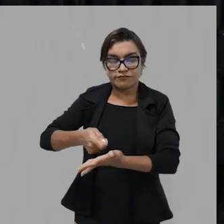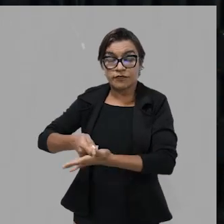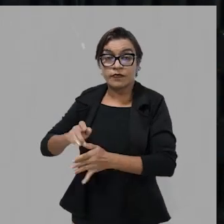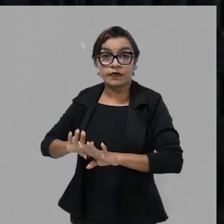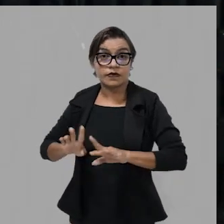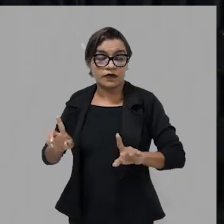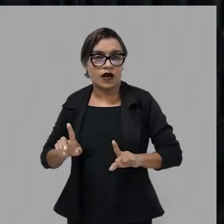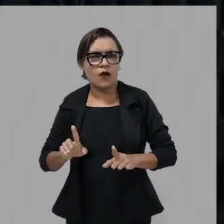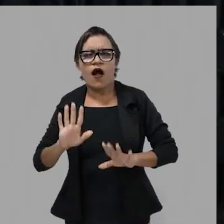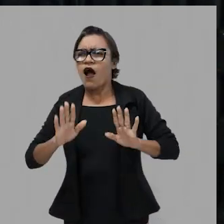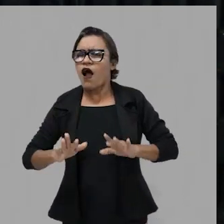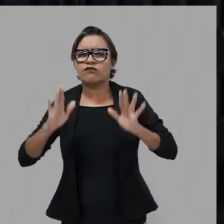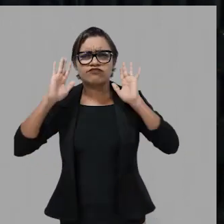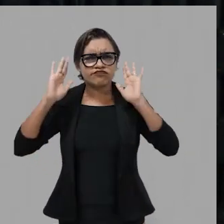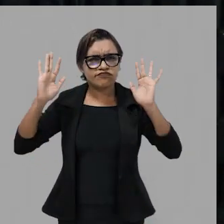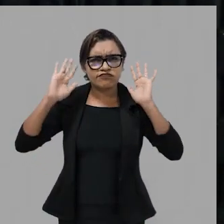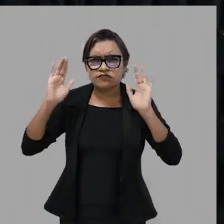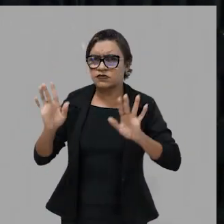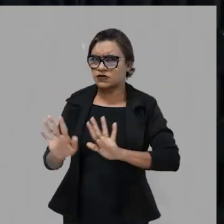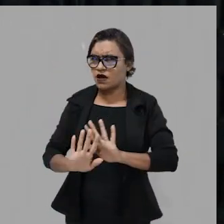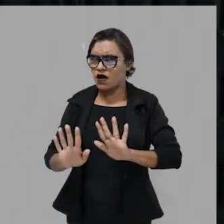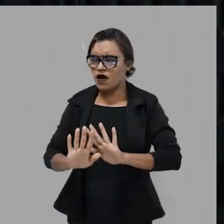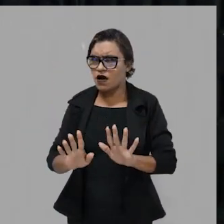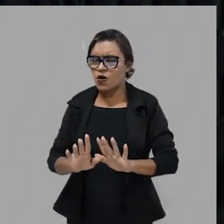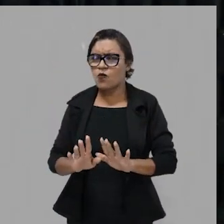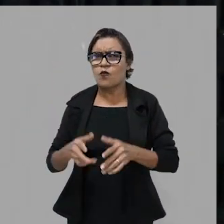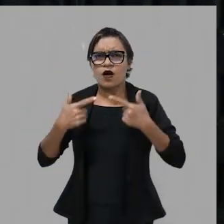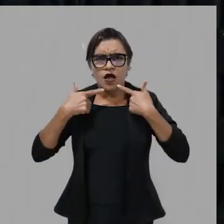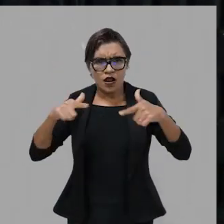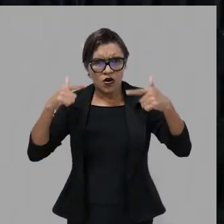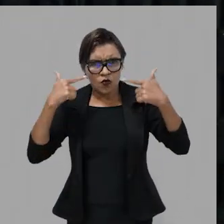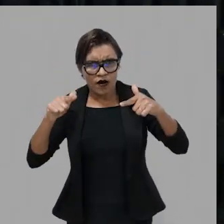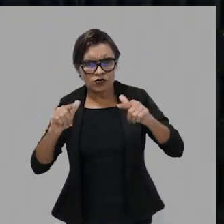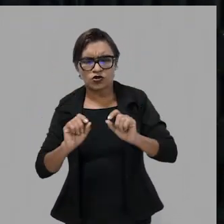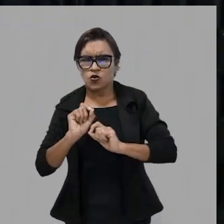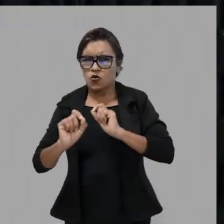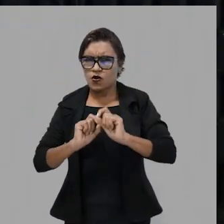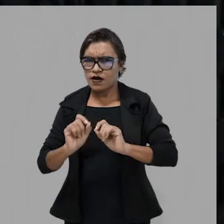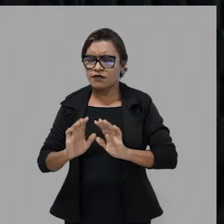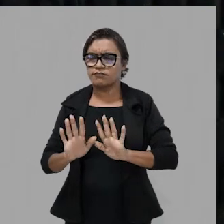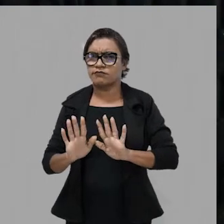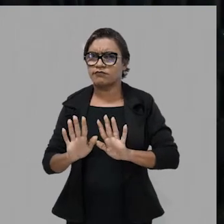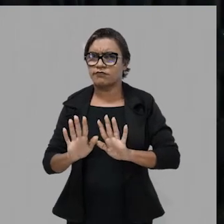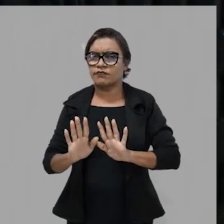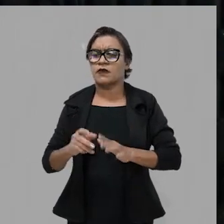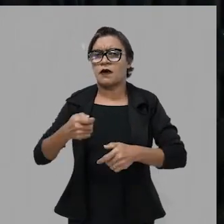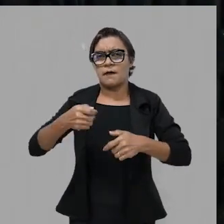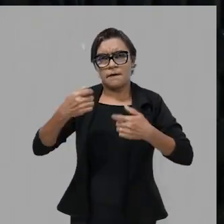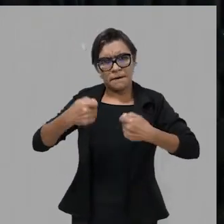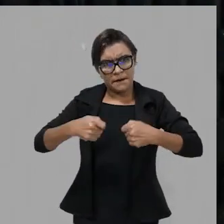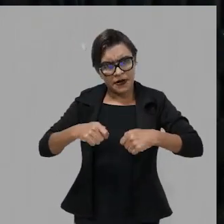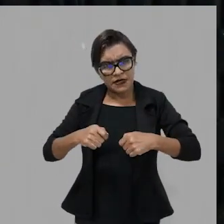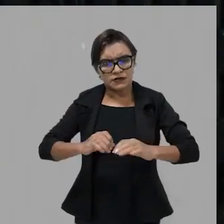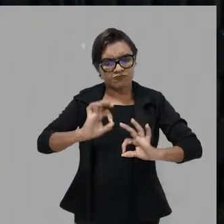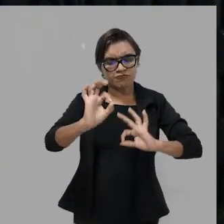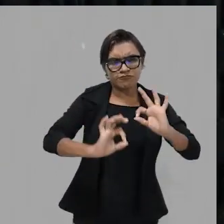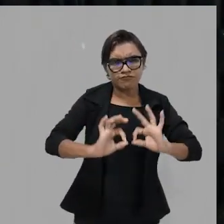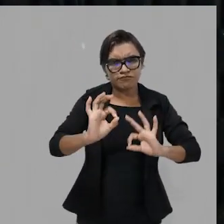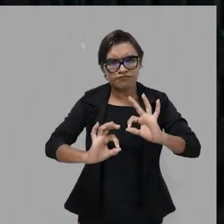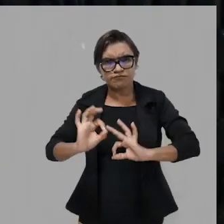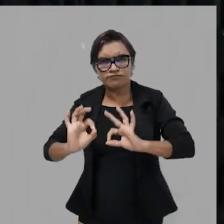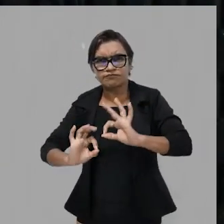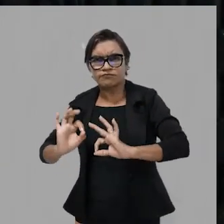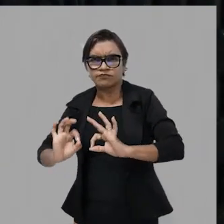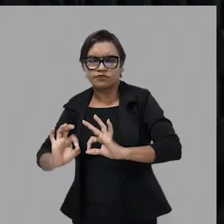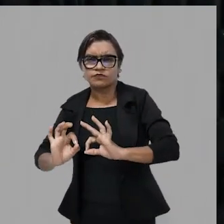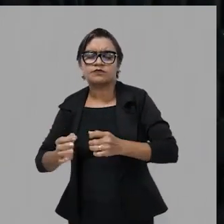de subjetivismo, nós não estamos falando de uma linguagem descuidada. Era uma linguagem que tem todo um planejamento, que tem